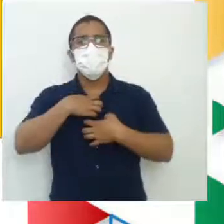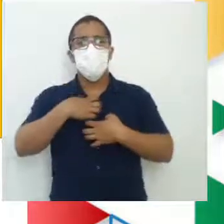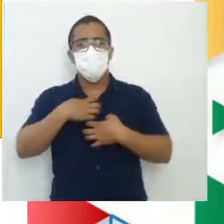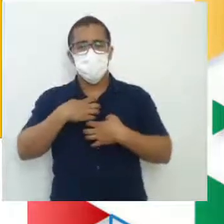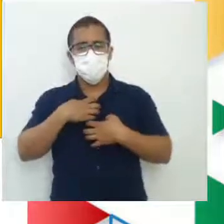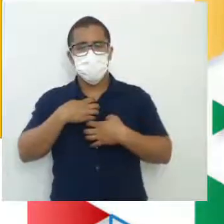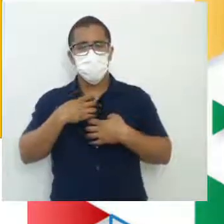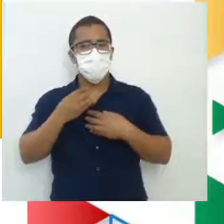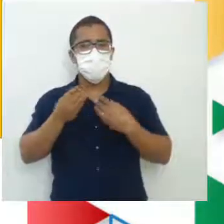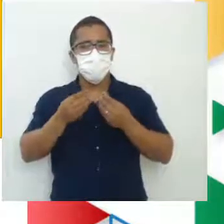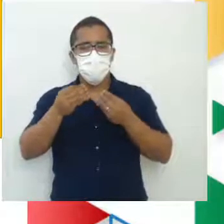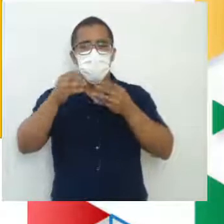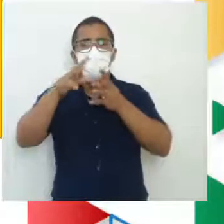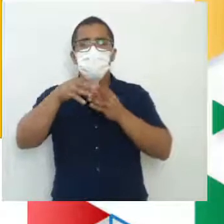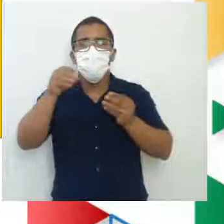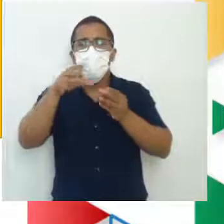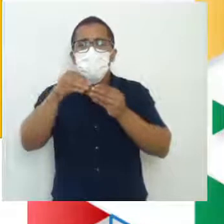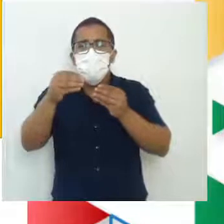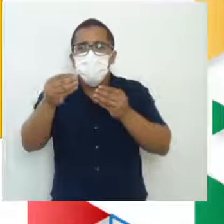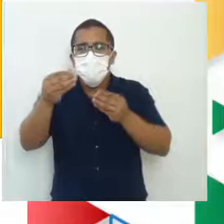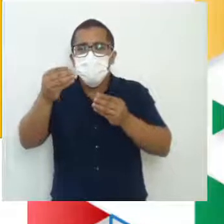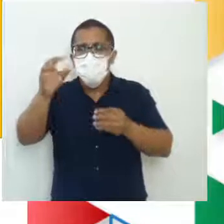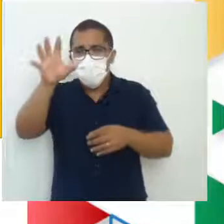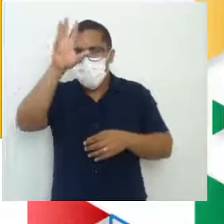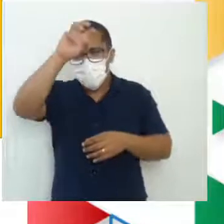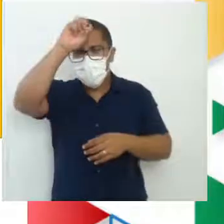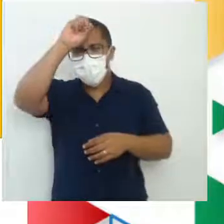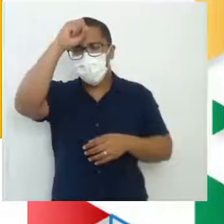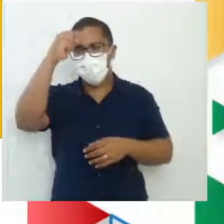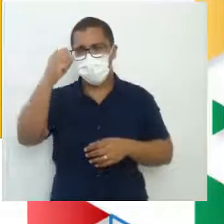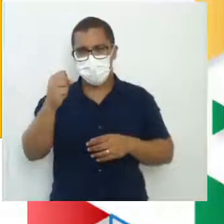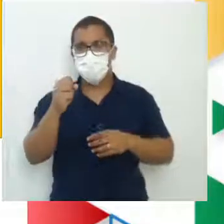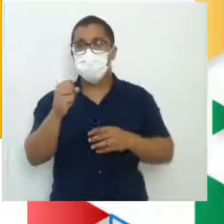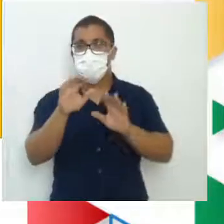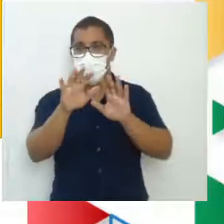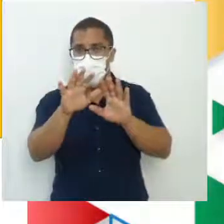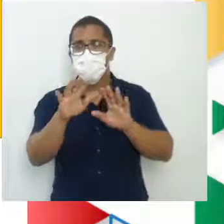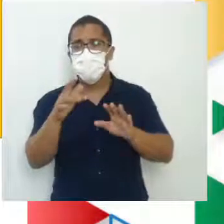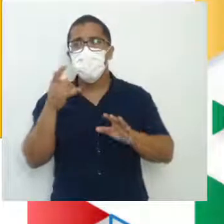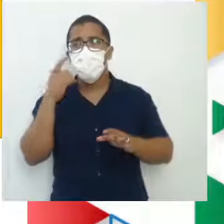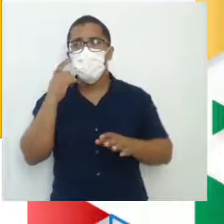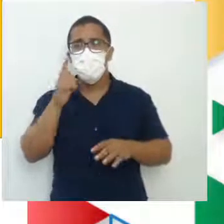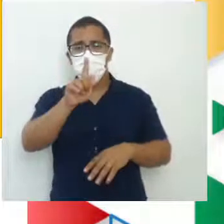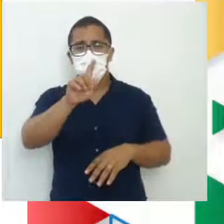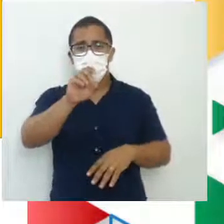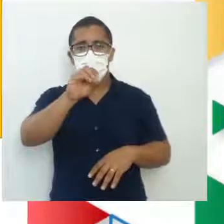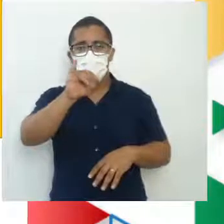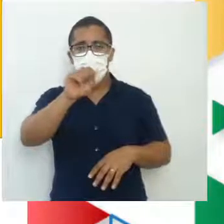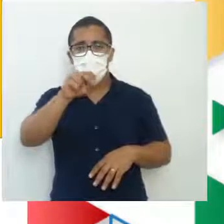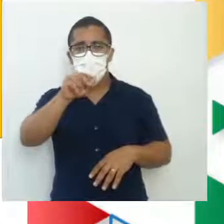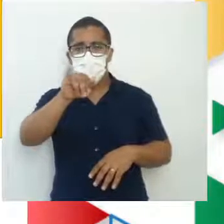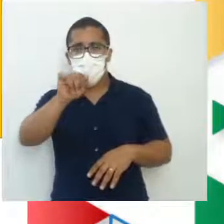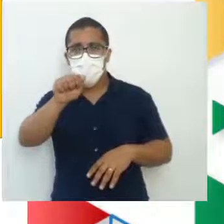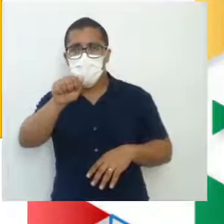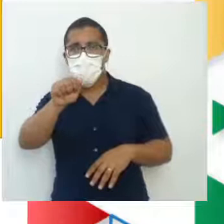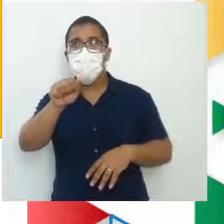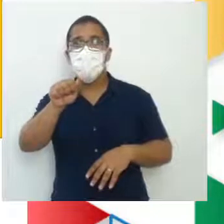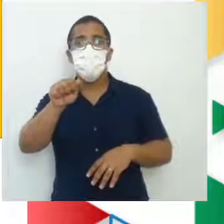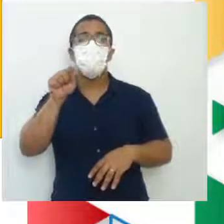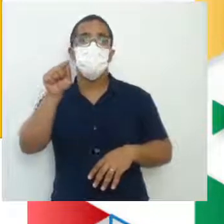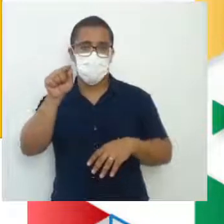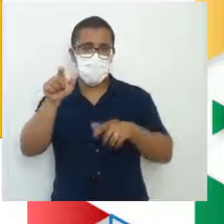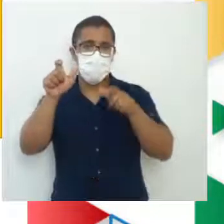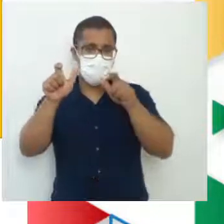espiritualidade que a Neiva encontrou. Aqui eu trago em Goiânia. Em 57, fixou-se em Goiânia